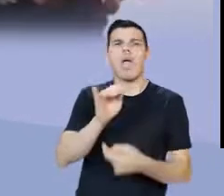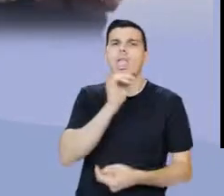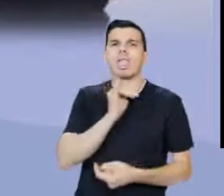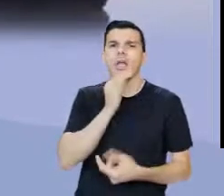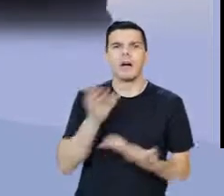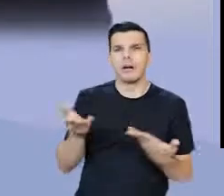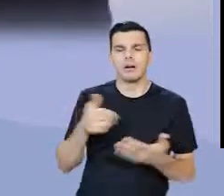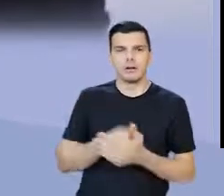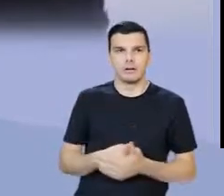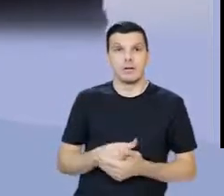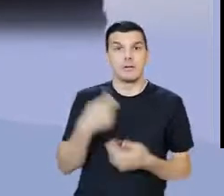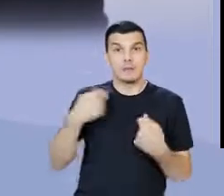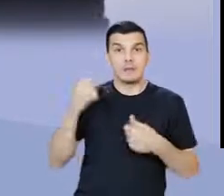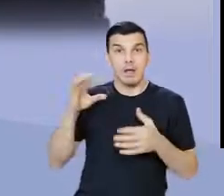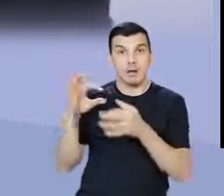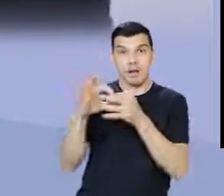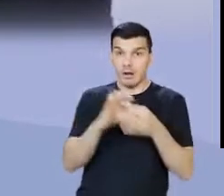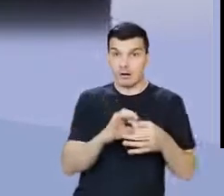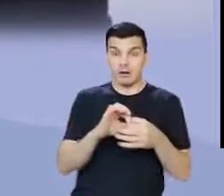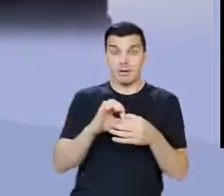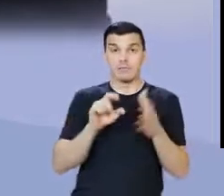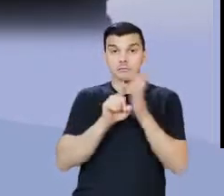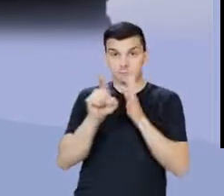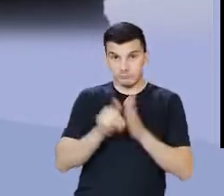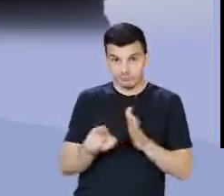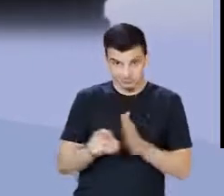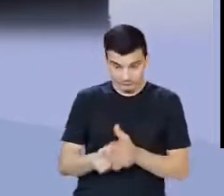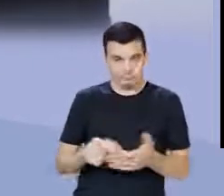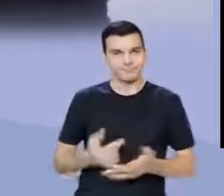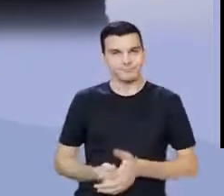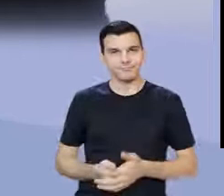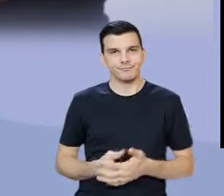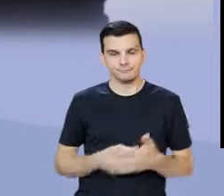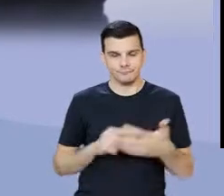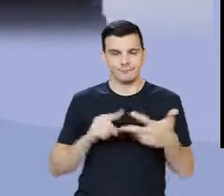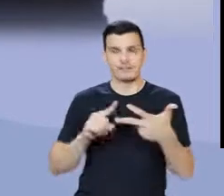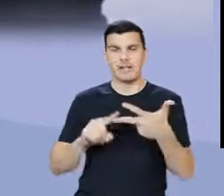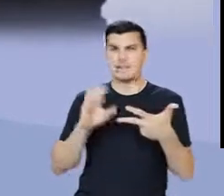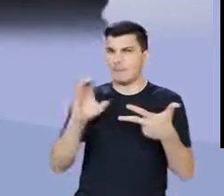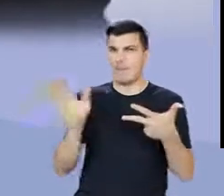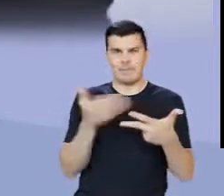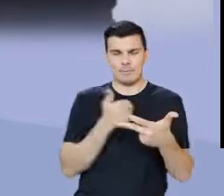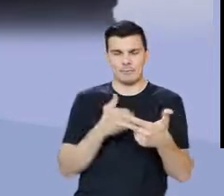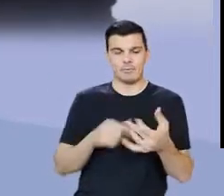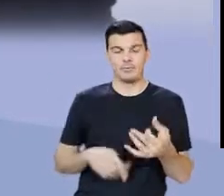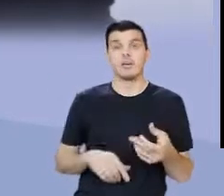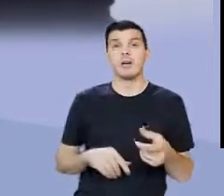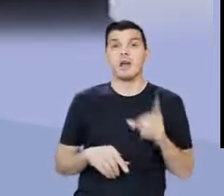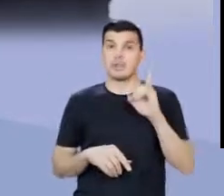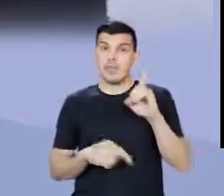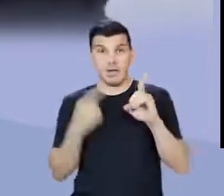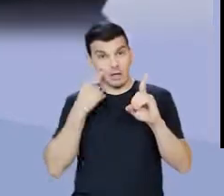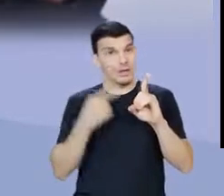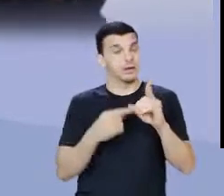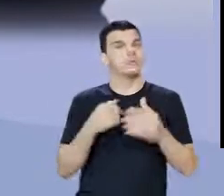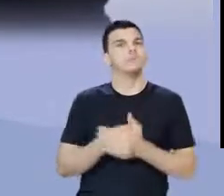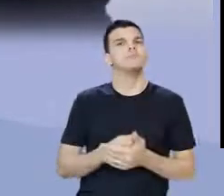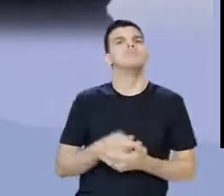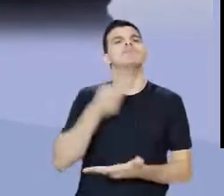à toa. A imagem tem que estar relacionada à sua resposta. Letra C, descartada. Letra D.